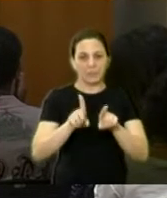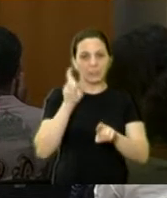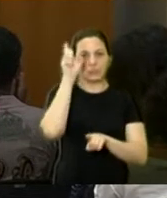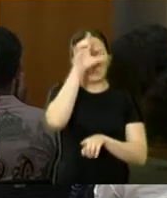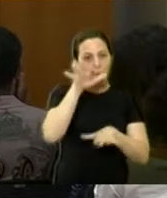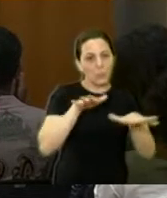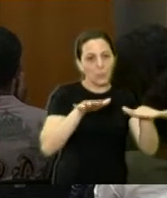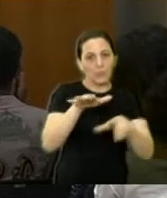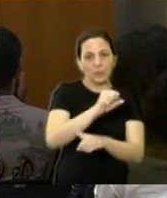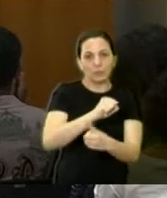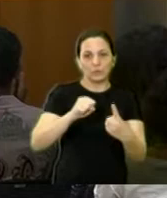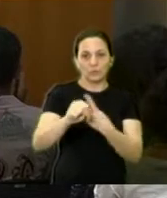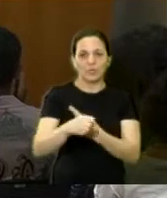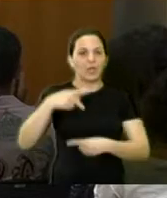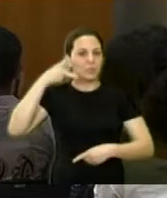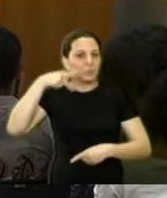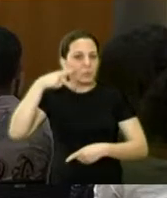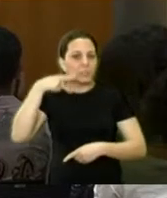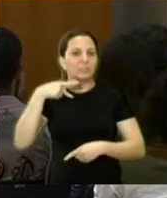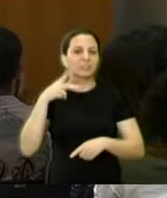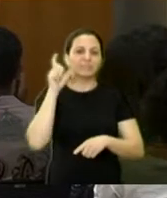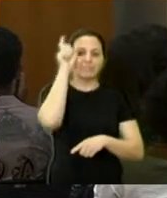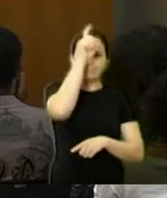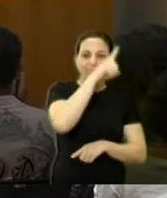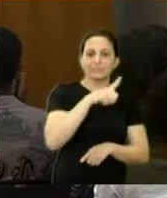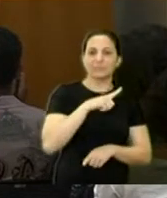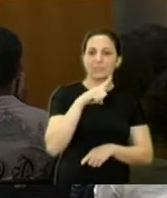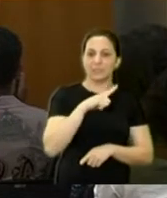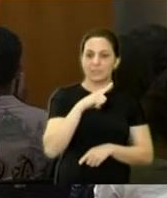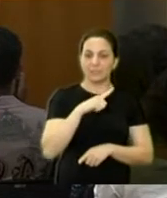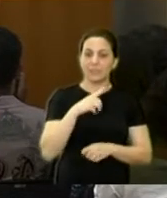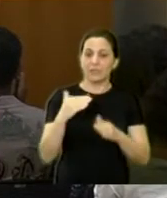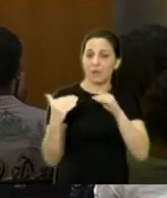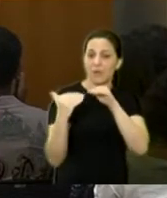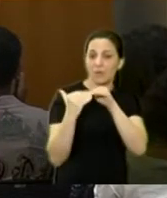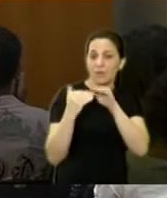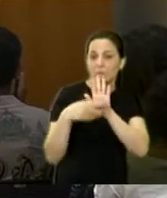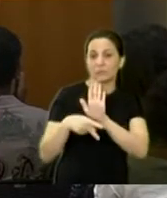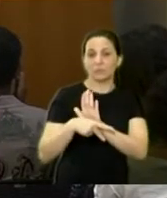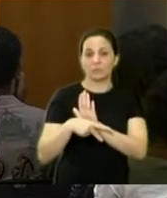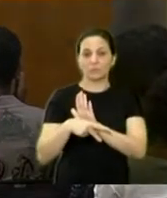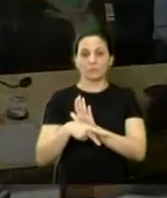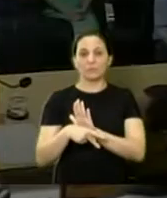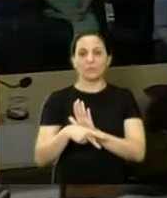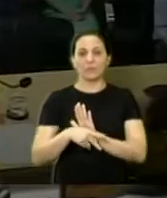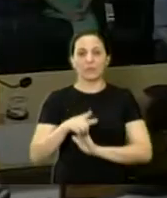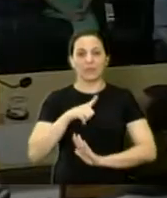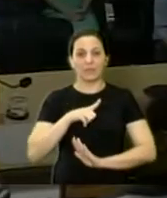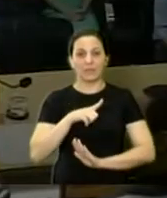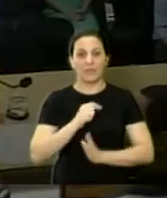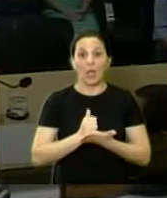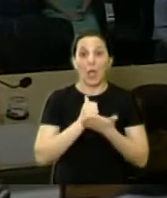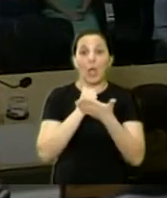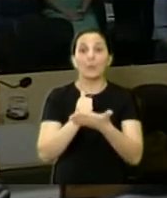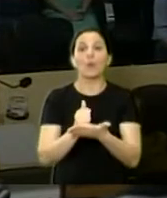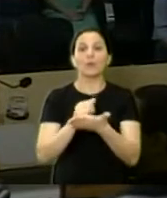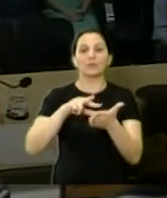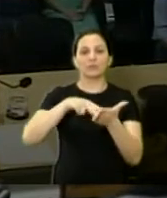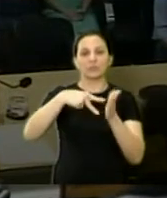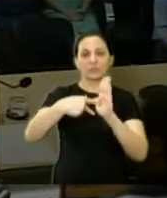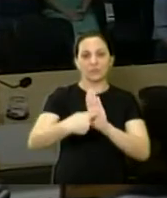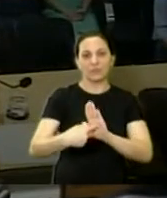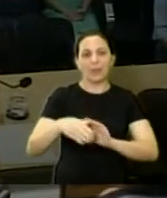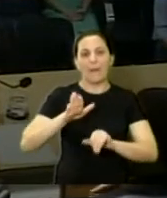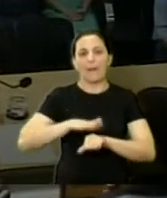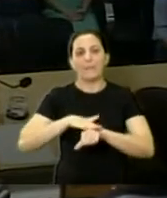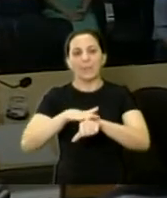movimentos sociais, fazer política, enfim. E nós tivemos esse apoio. Pudemos contar com ele. Quando a gente diz apoio, é muito mais do